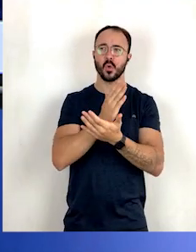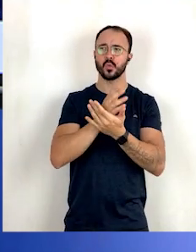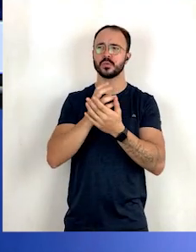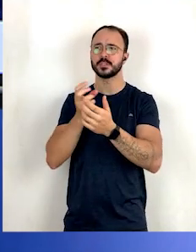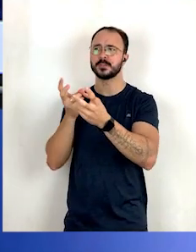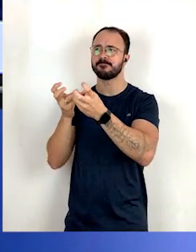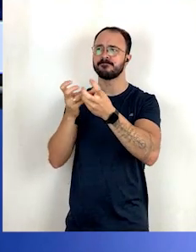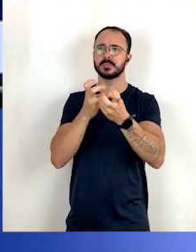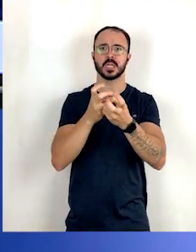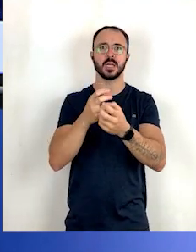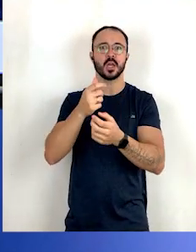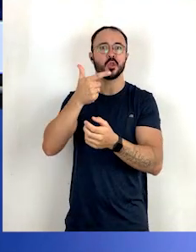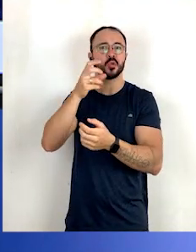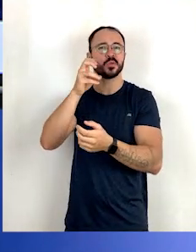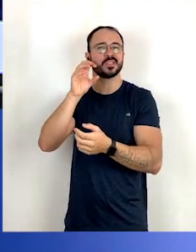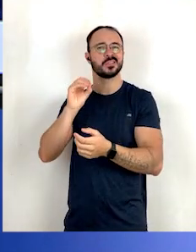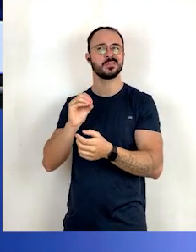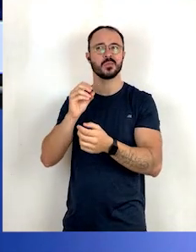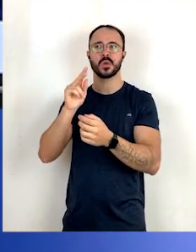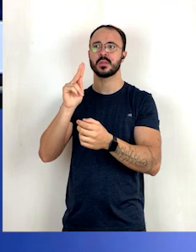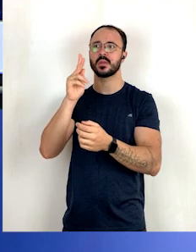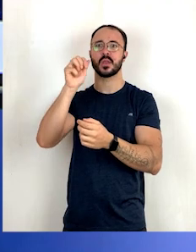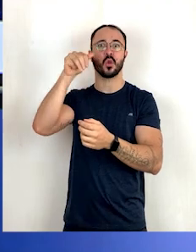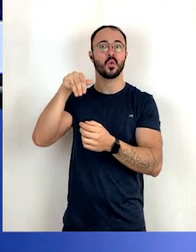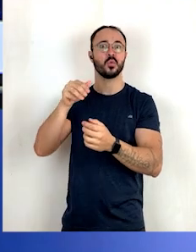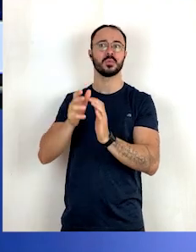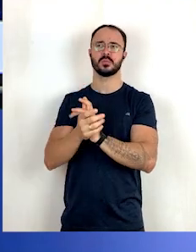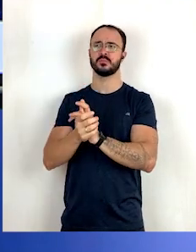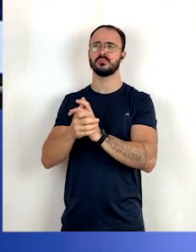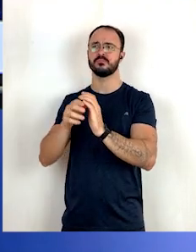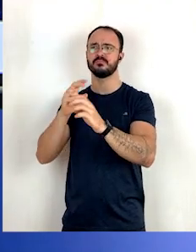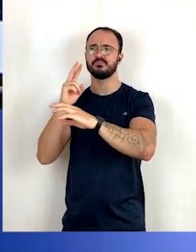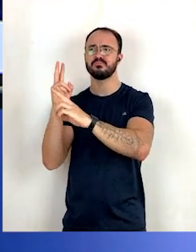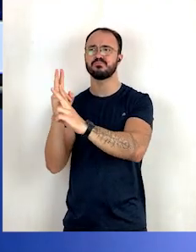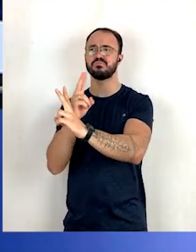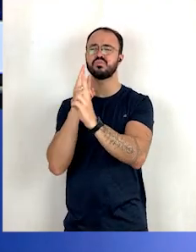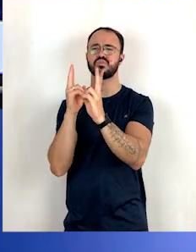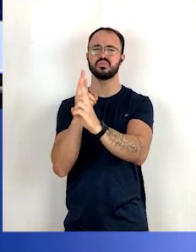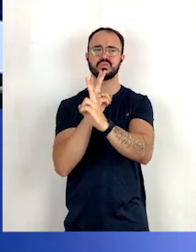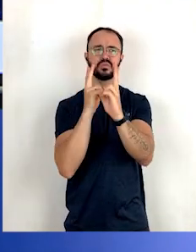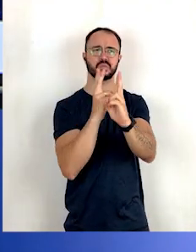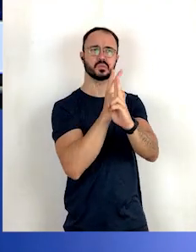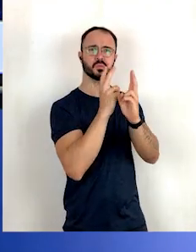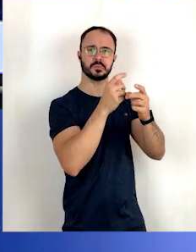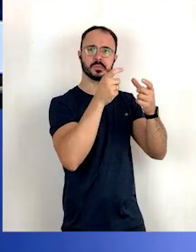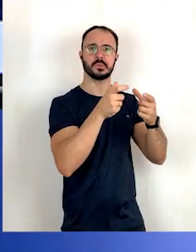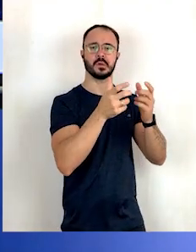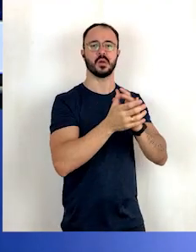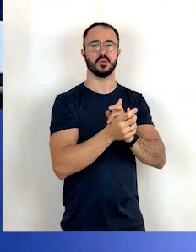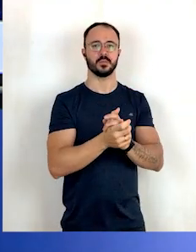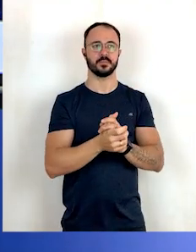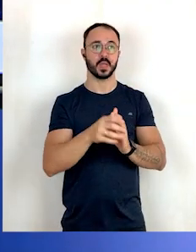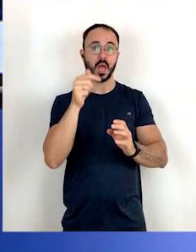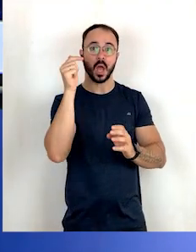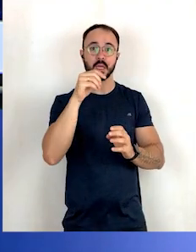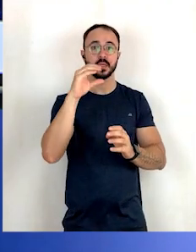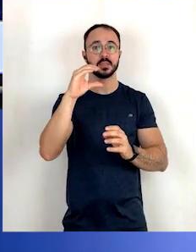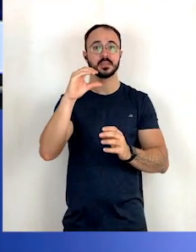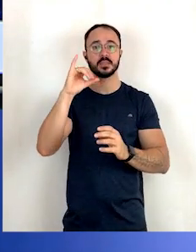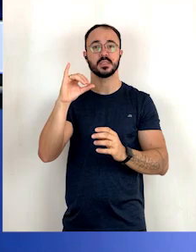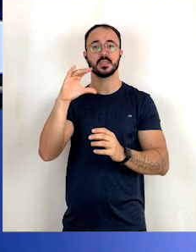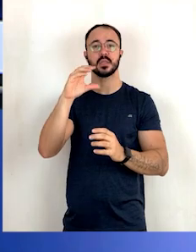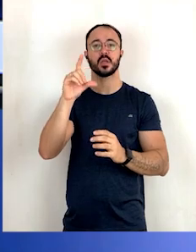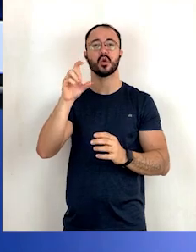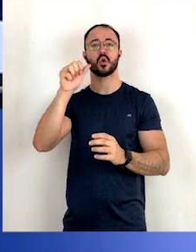250 km por hora. Aqui vale uma explicação. Os ciclones, em algumas regiões do planeta, são classificados